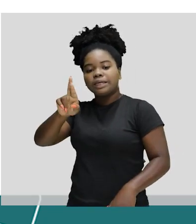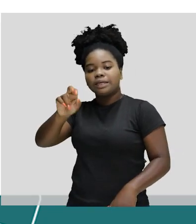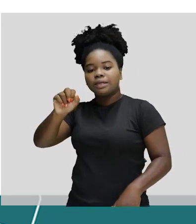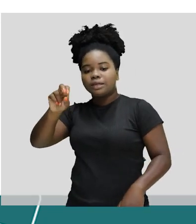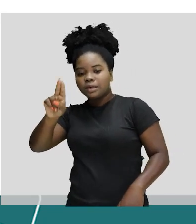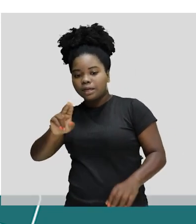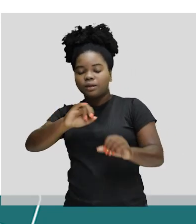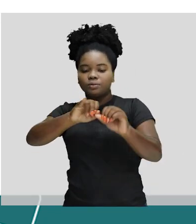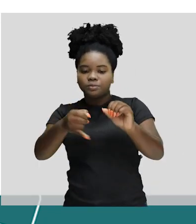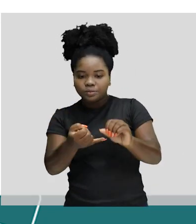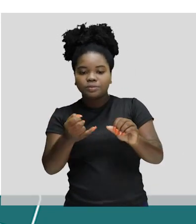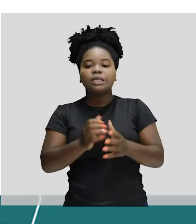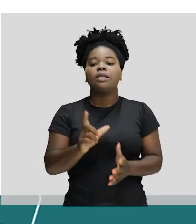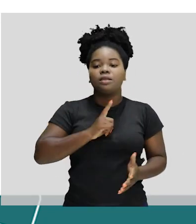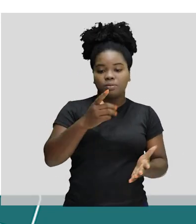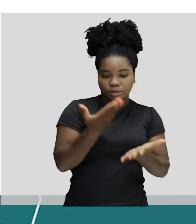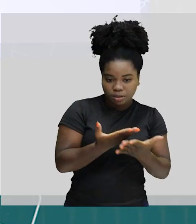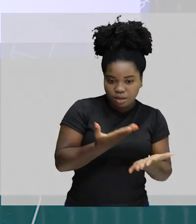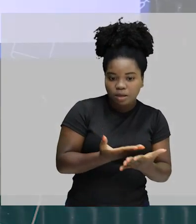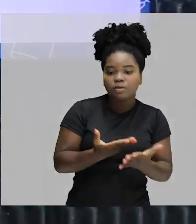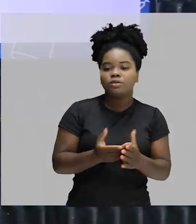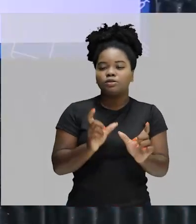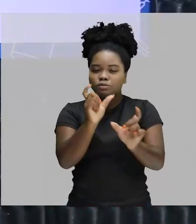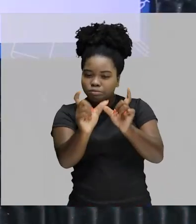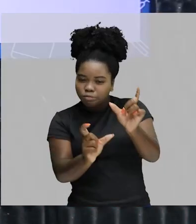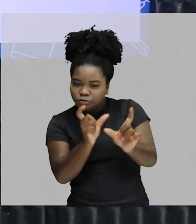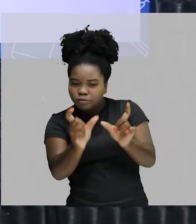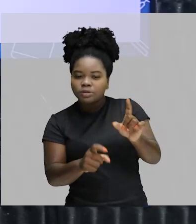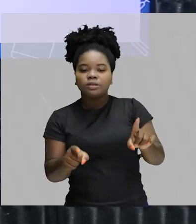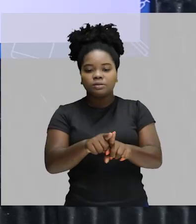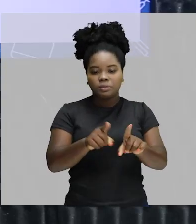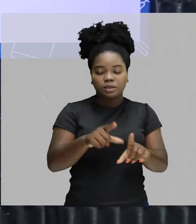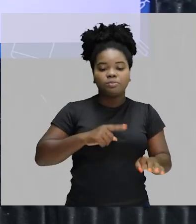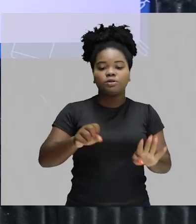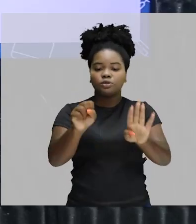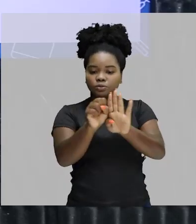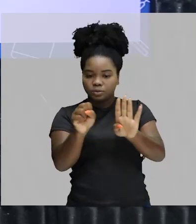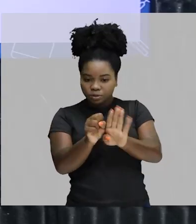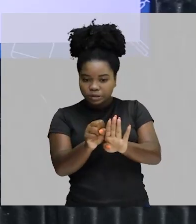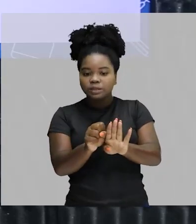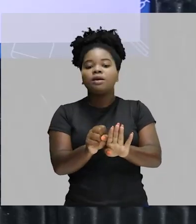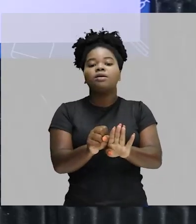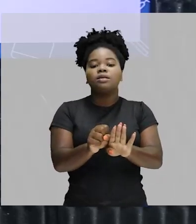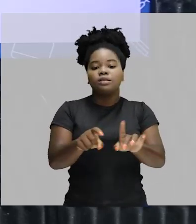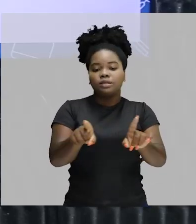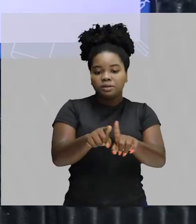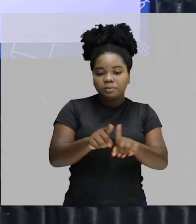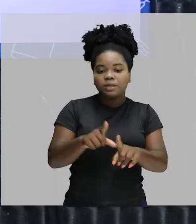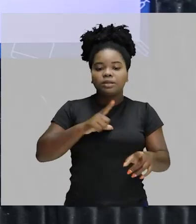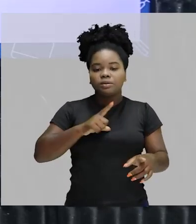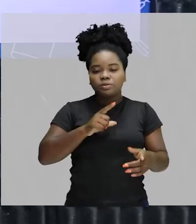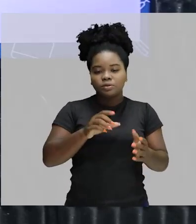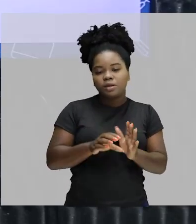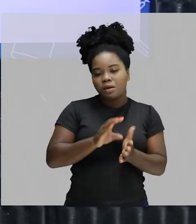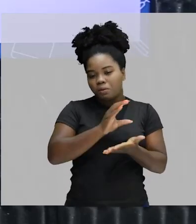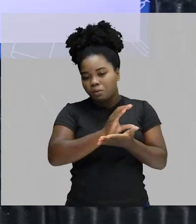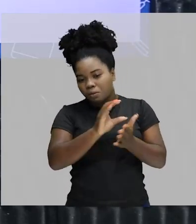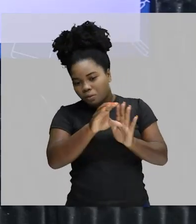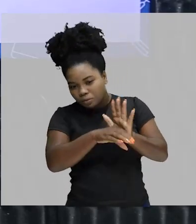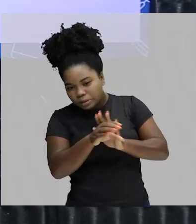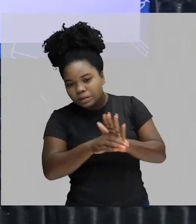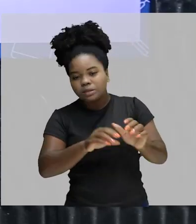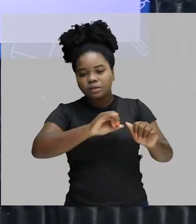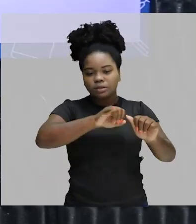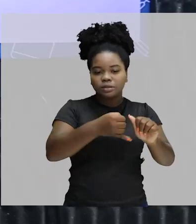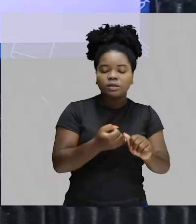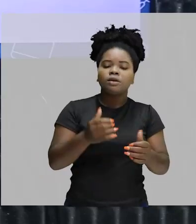da morfologia, nós já vimos a questão do substantivo, tivemos as aulas iniciais sobre adjetivo. Então, continuando ainda com